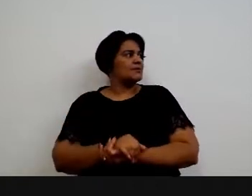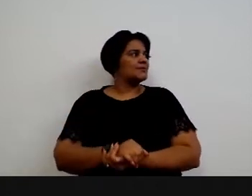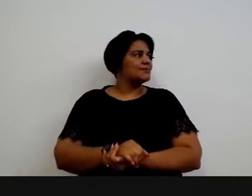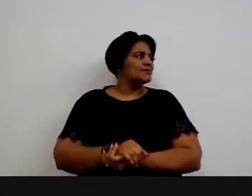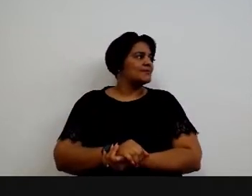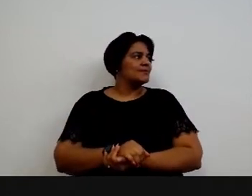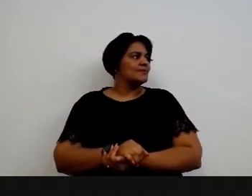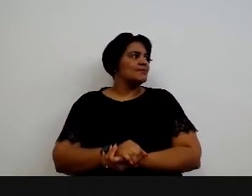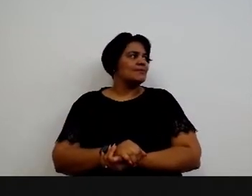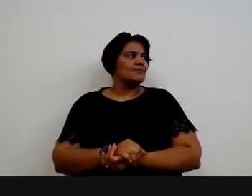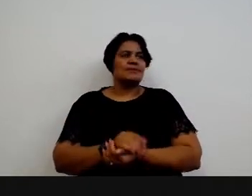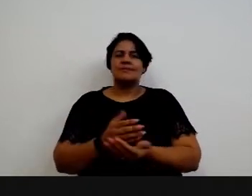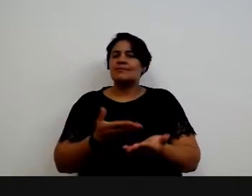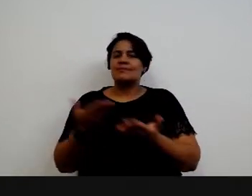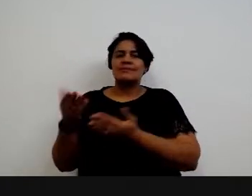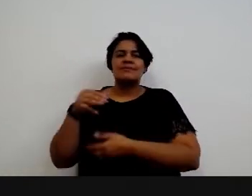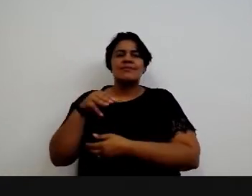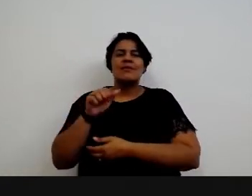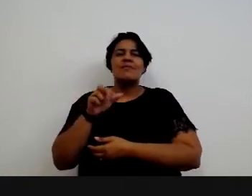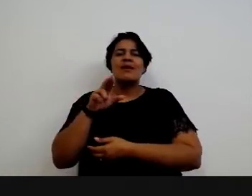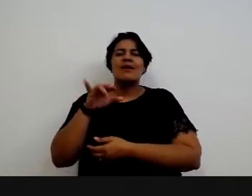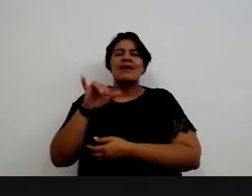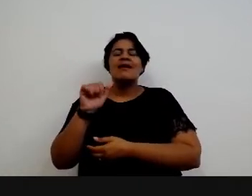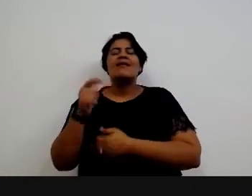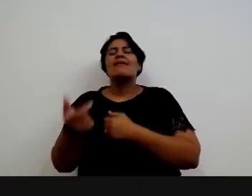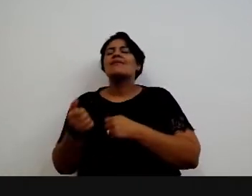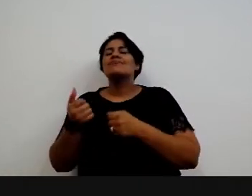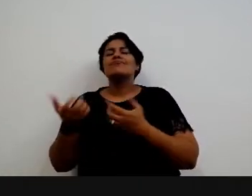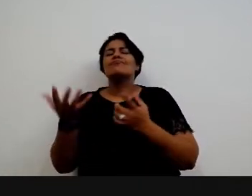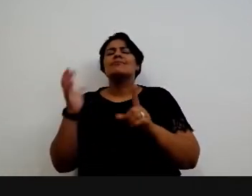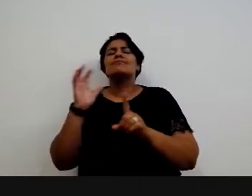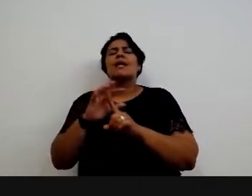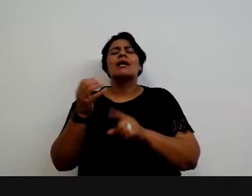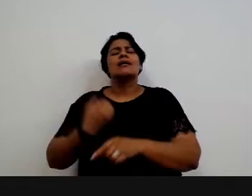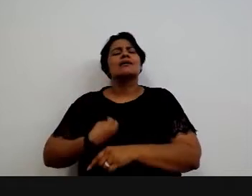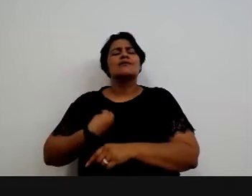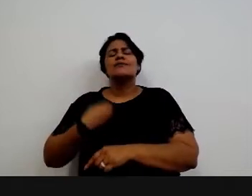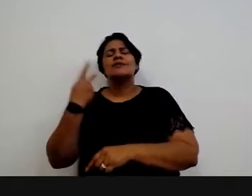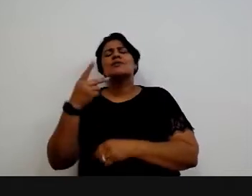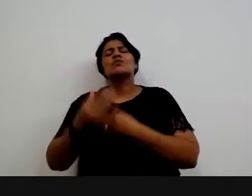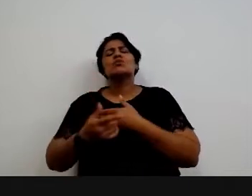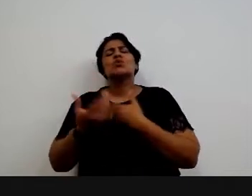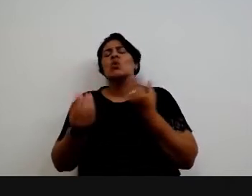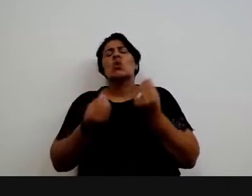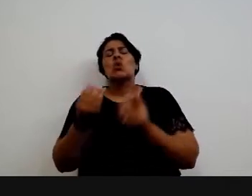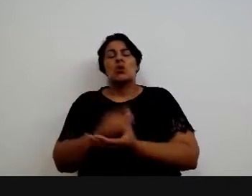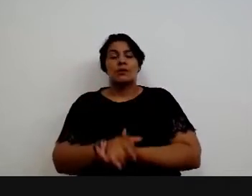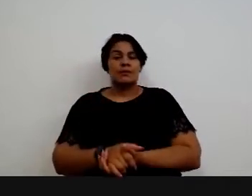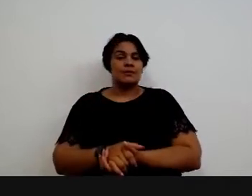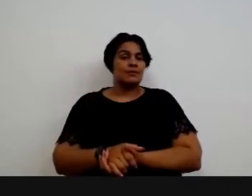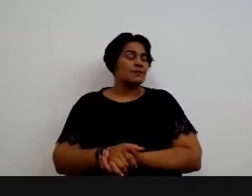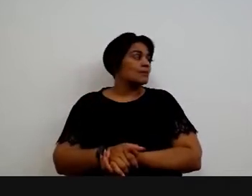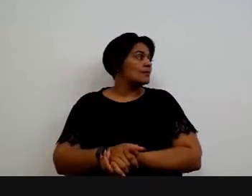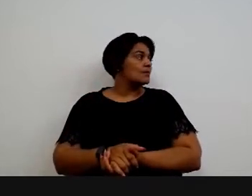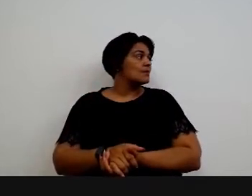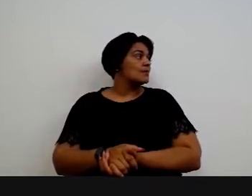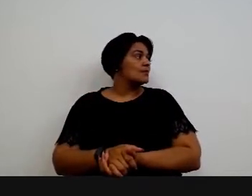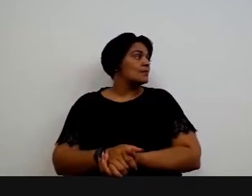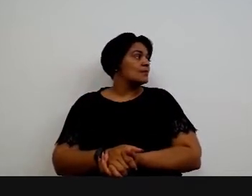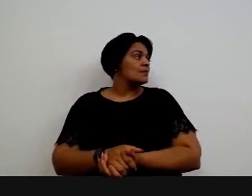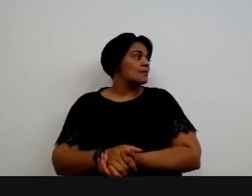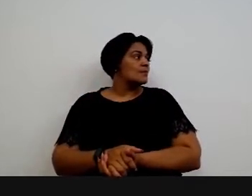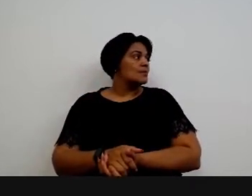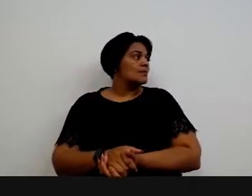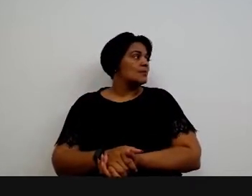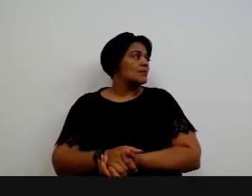você, Marília, como é que é? Tem impacto na tua vida, nas escolas? Como é que é isso para você? Bom dia a todos os